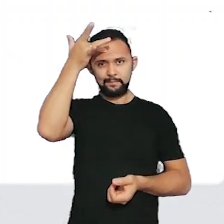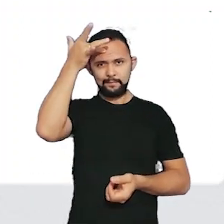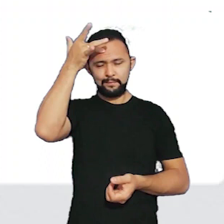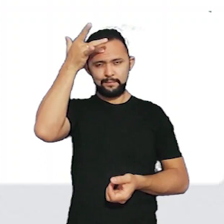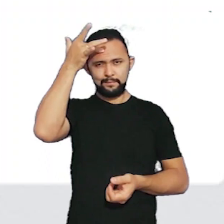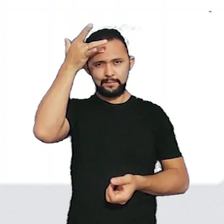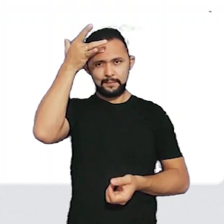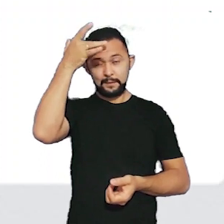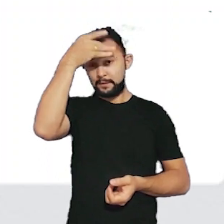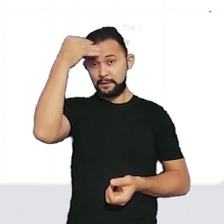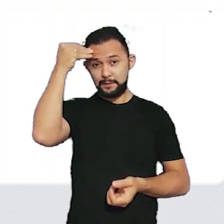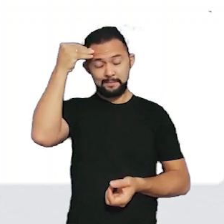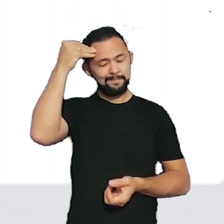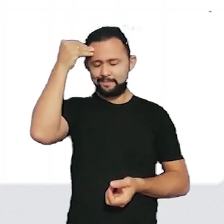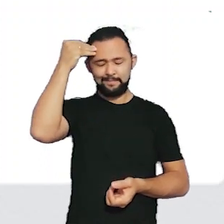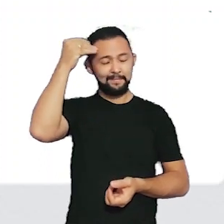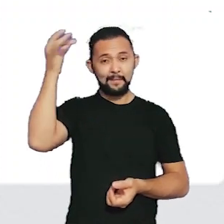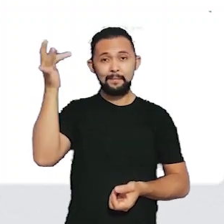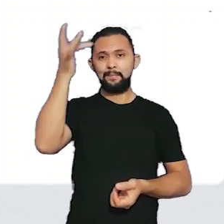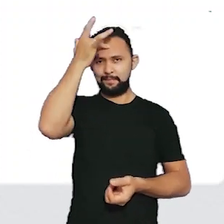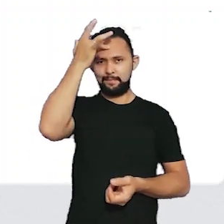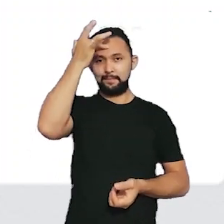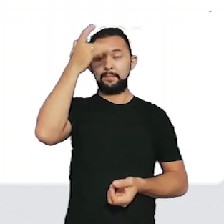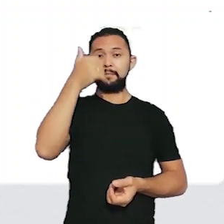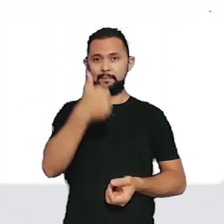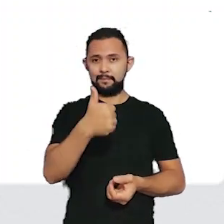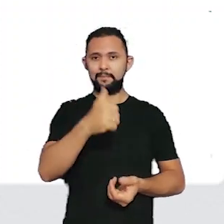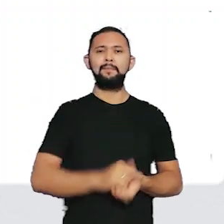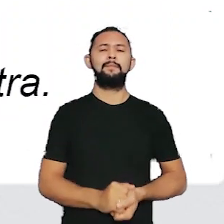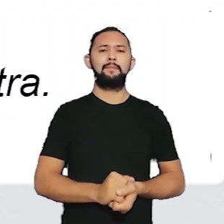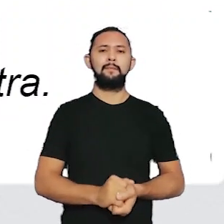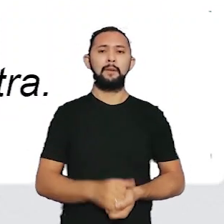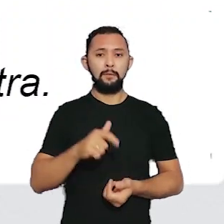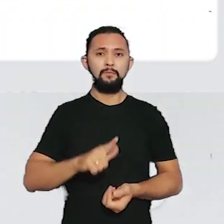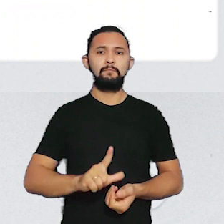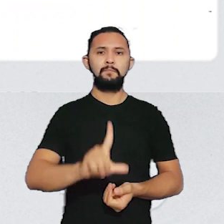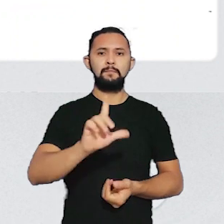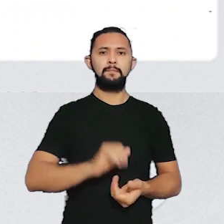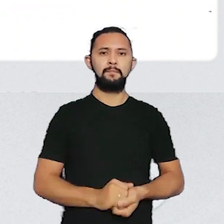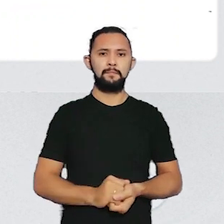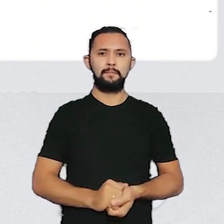as 9 classificações das orações adverbiais. Seguindo aí.